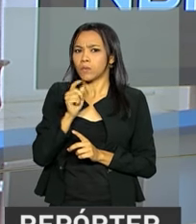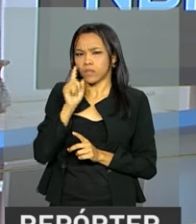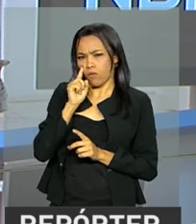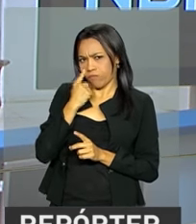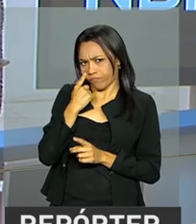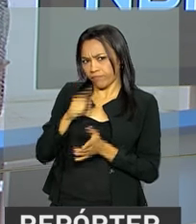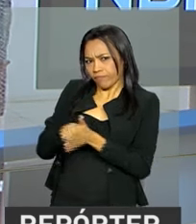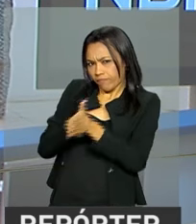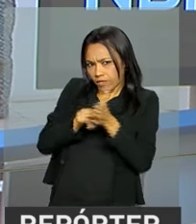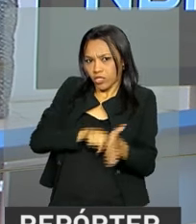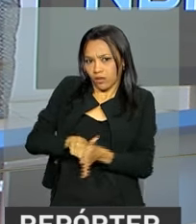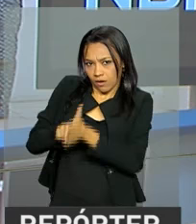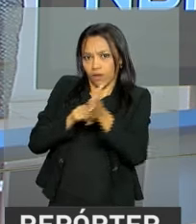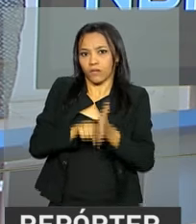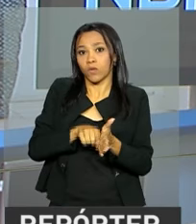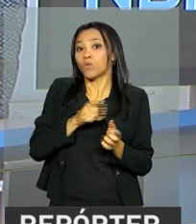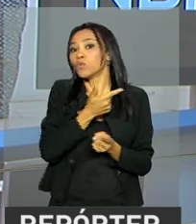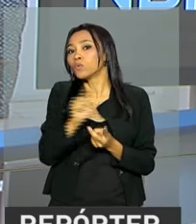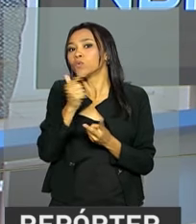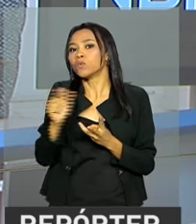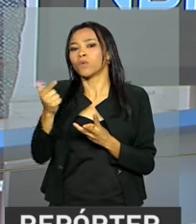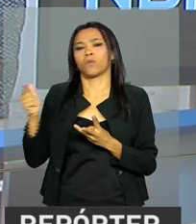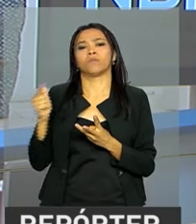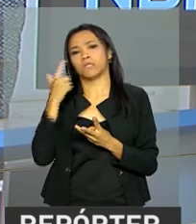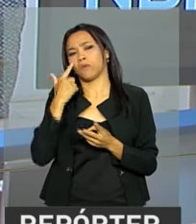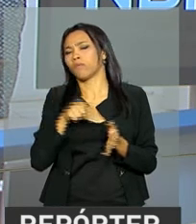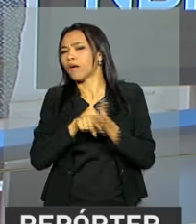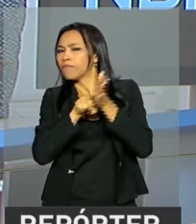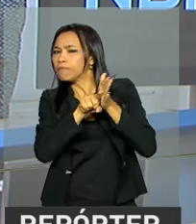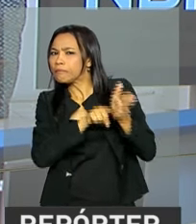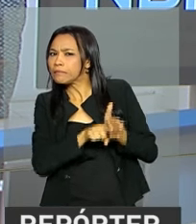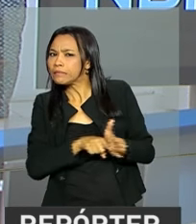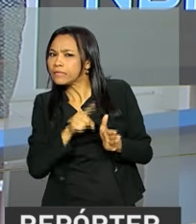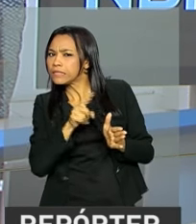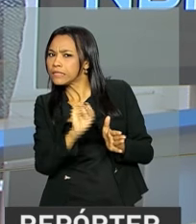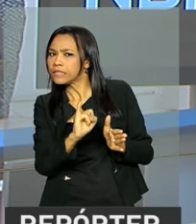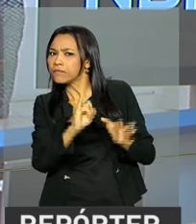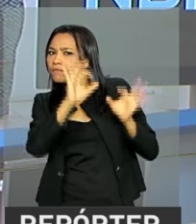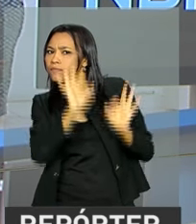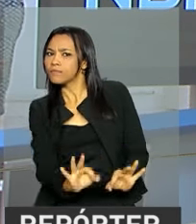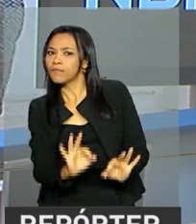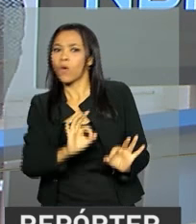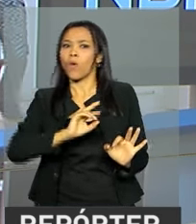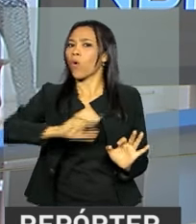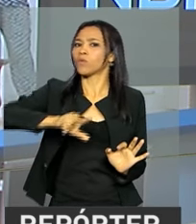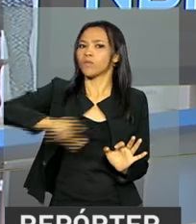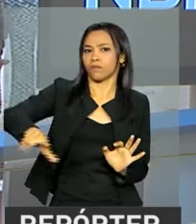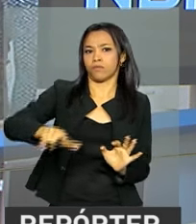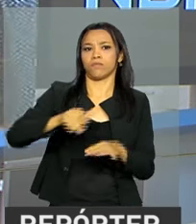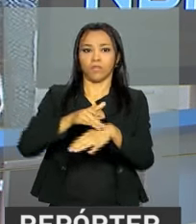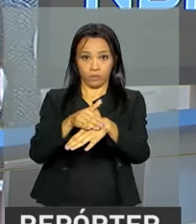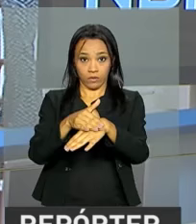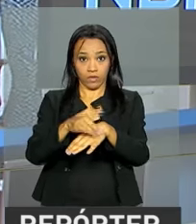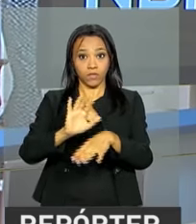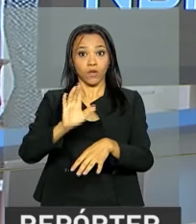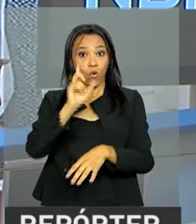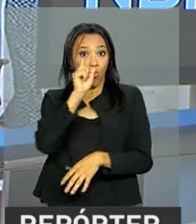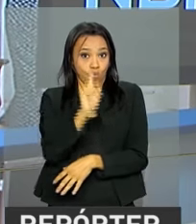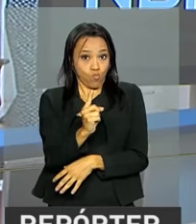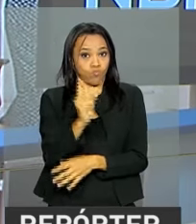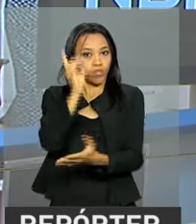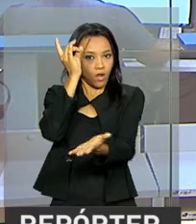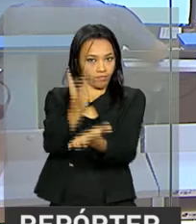outros casos permanecem sendo estudados para a confirmação ou não da doença apenas um já foi